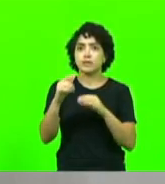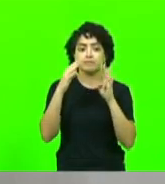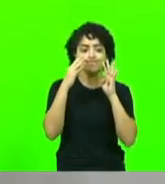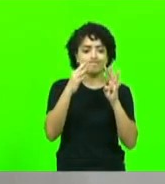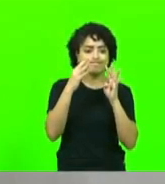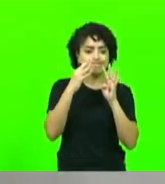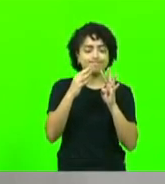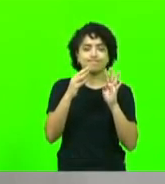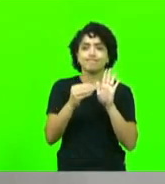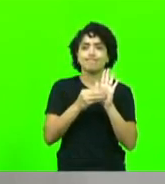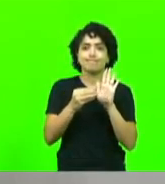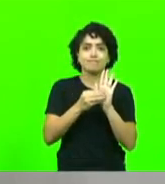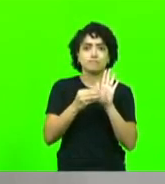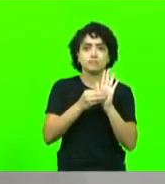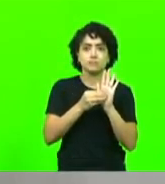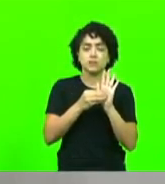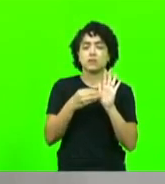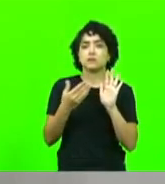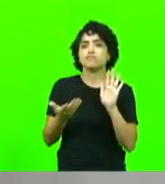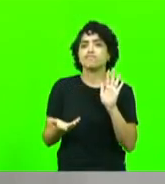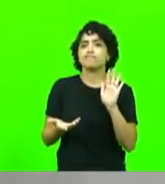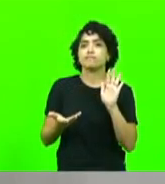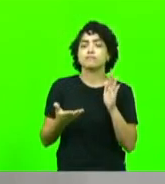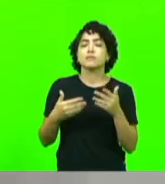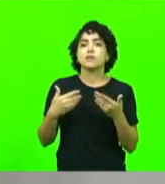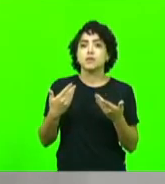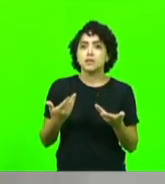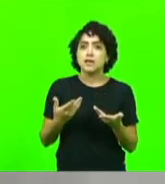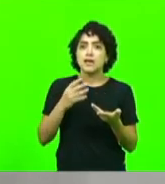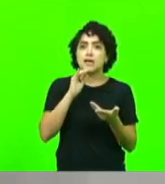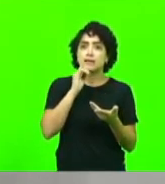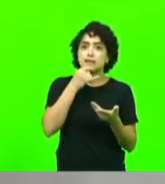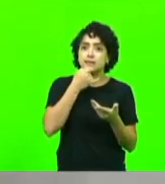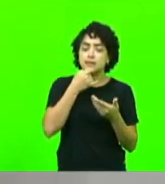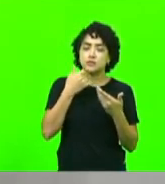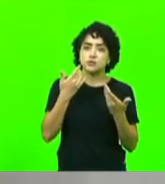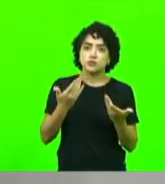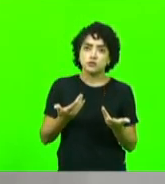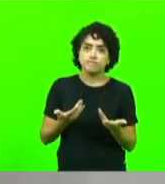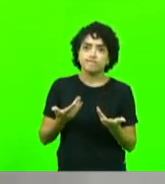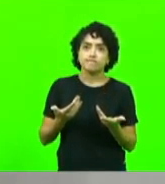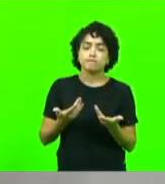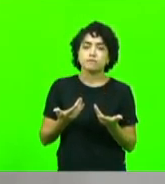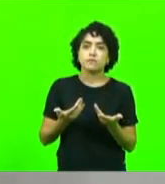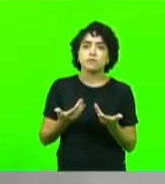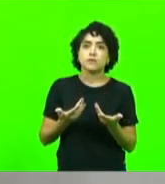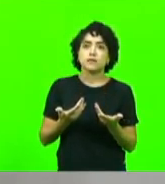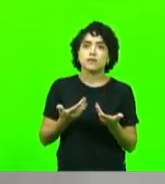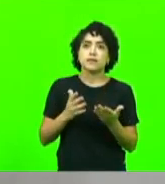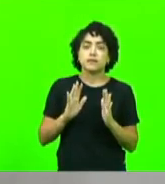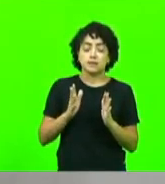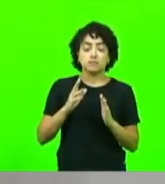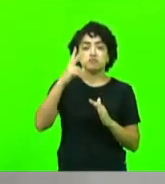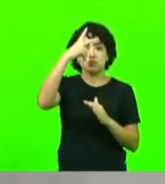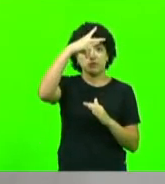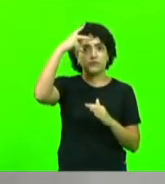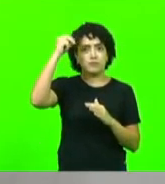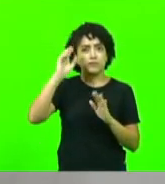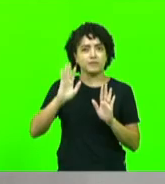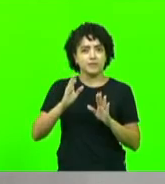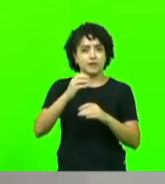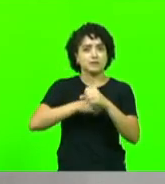do governo do Estado. E é triste, porque nós já estamos... Eu fui prefeito a primeira vez em